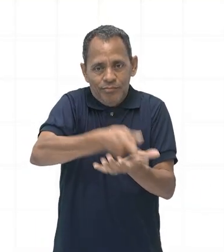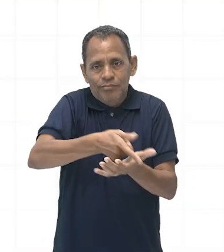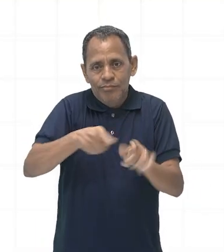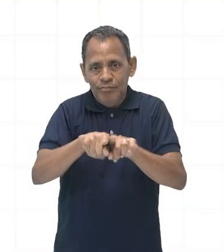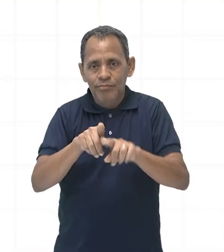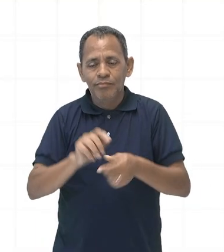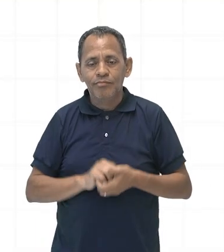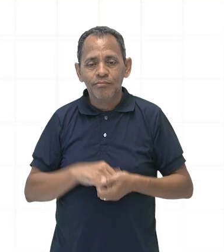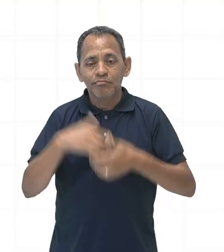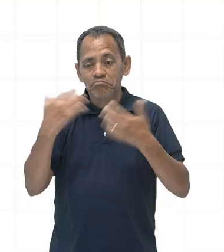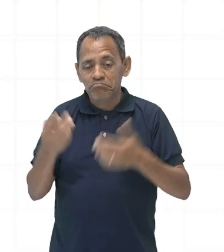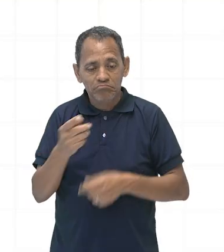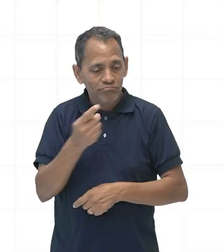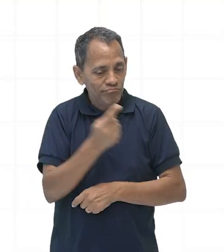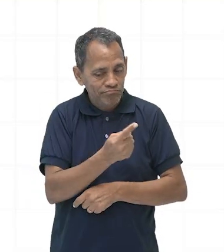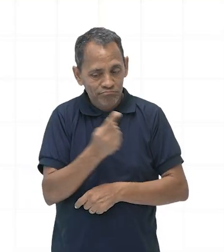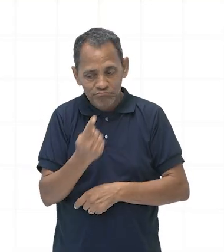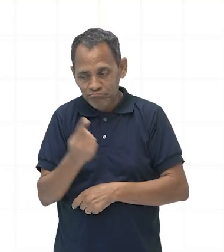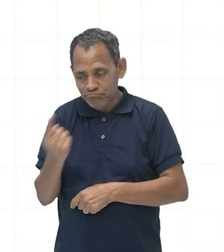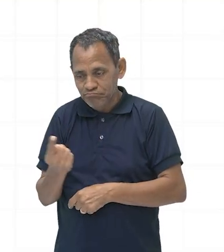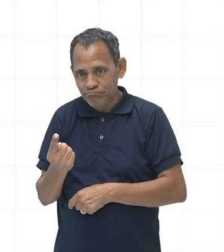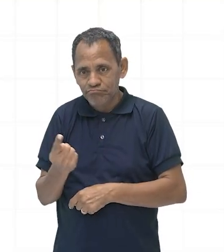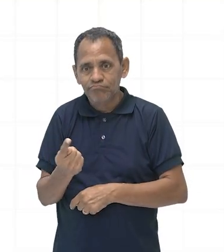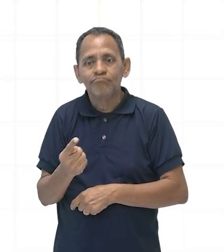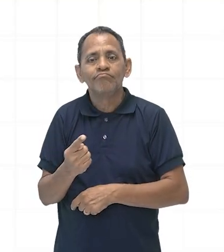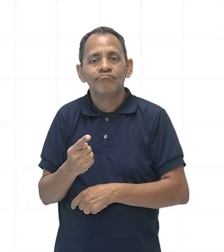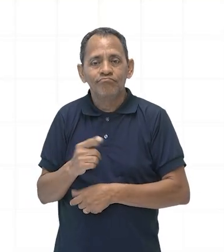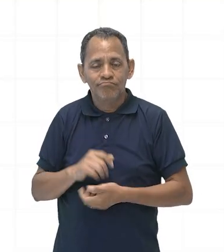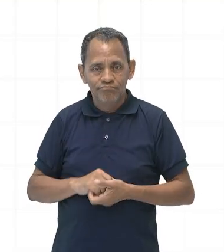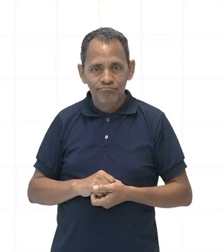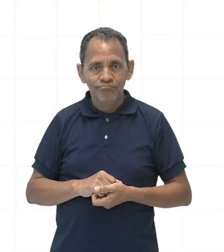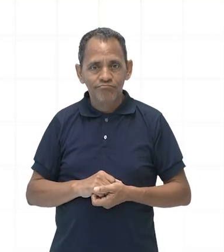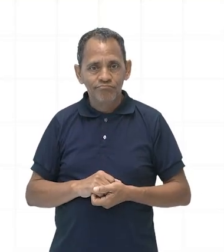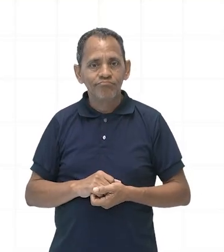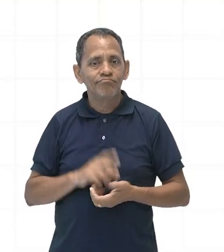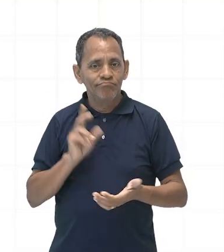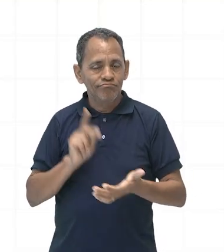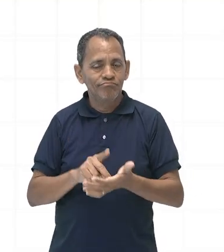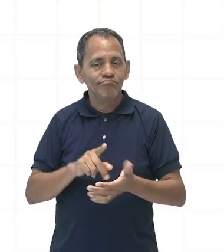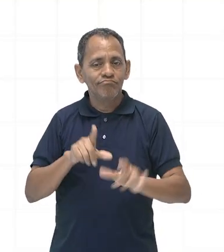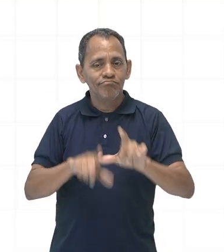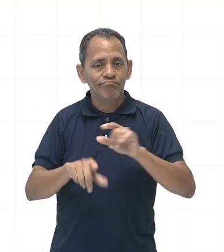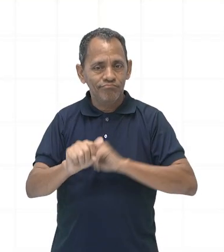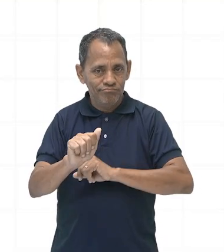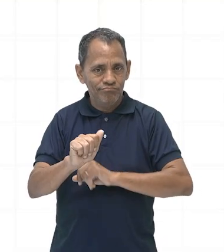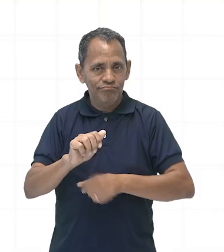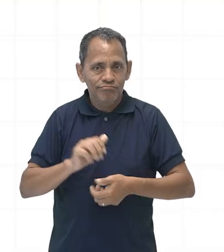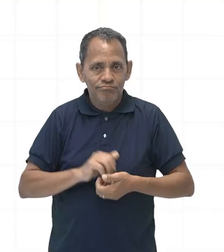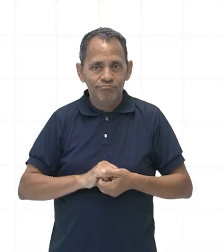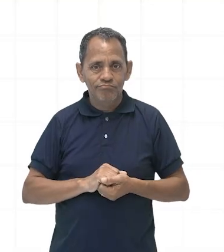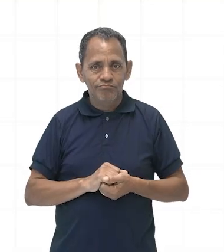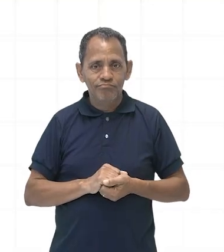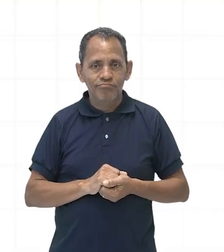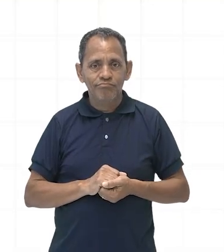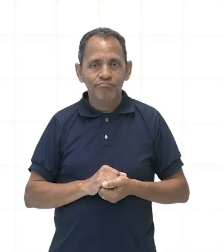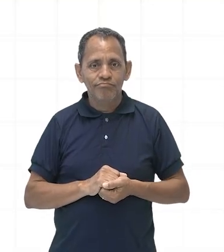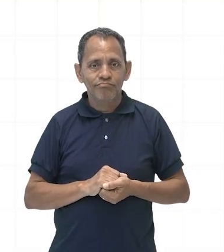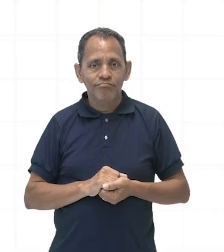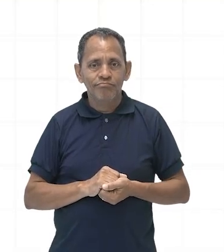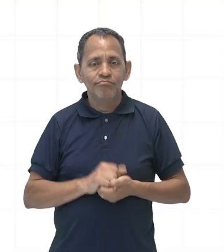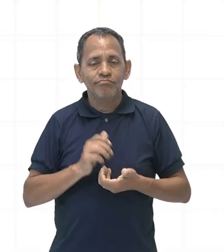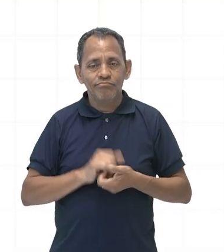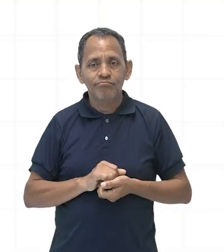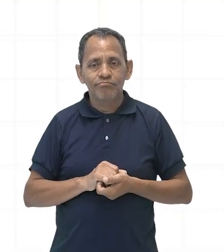em quais dessas livrarias você compraria? Claro que é na letra A, né? Porque, apesar, quando a gente fez